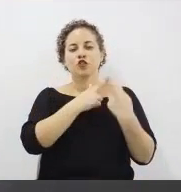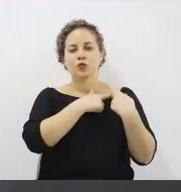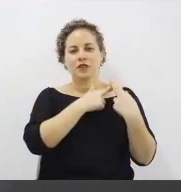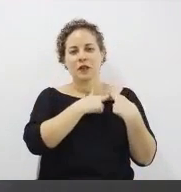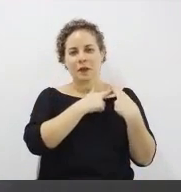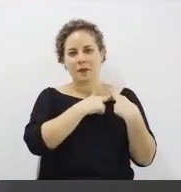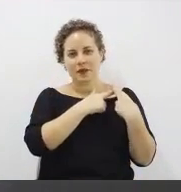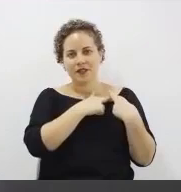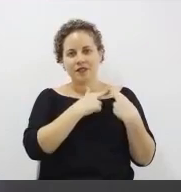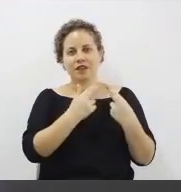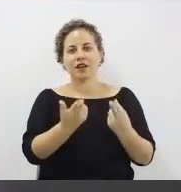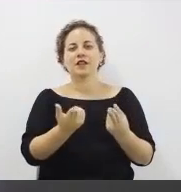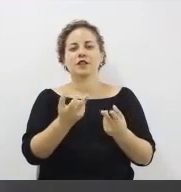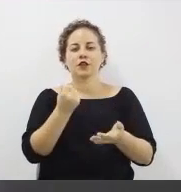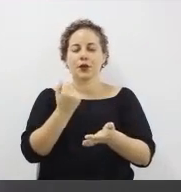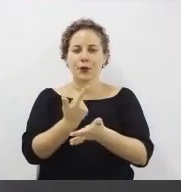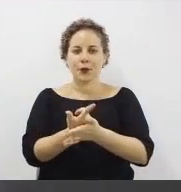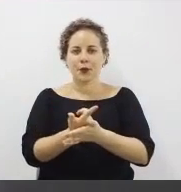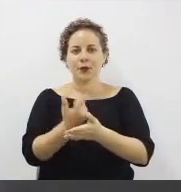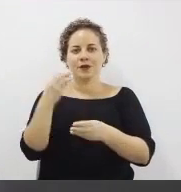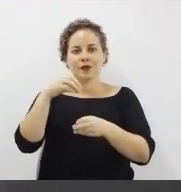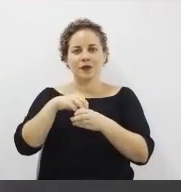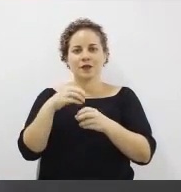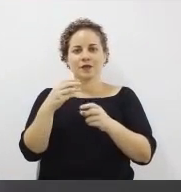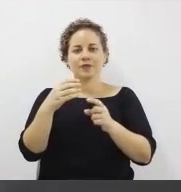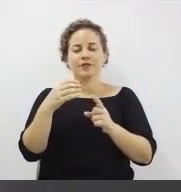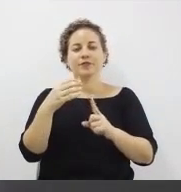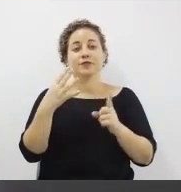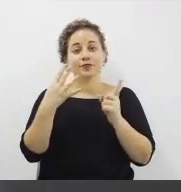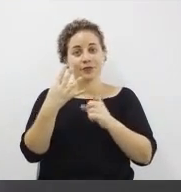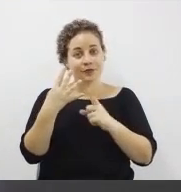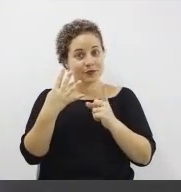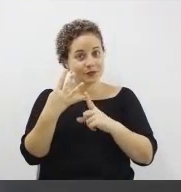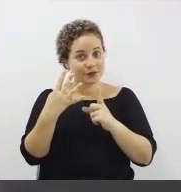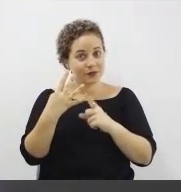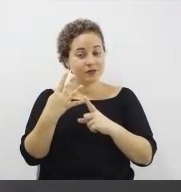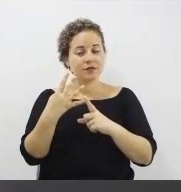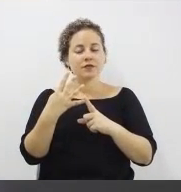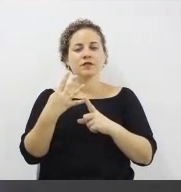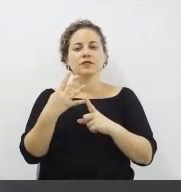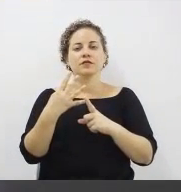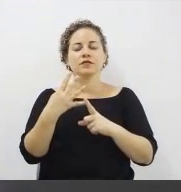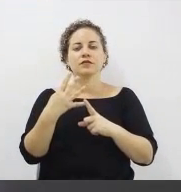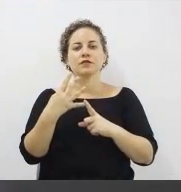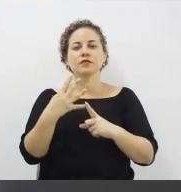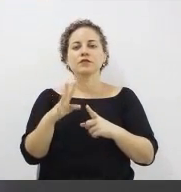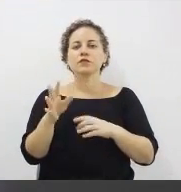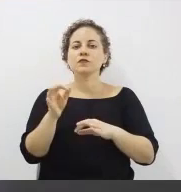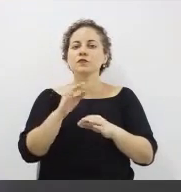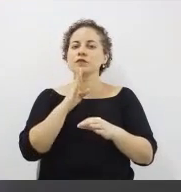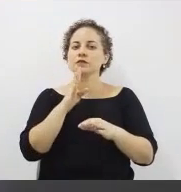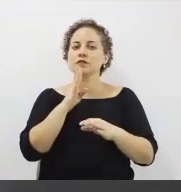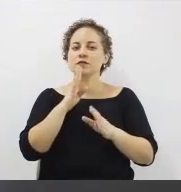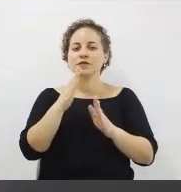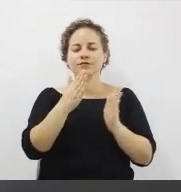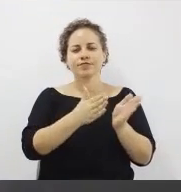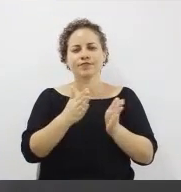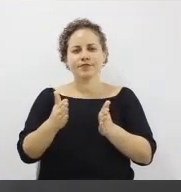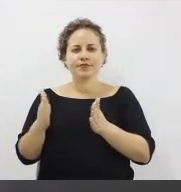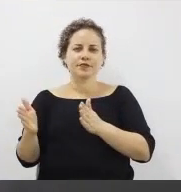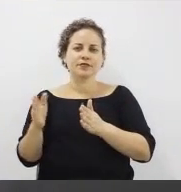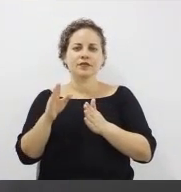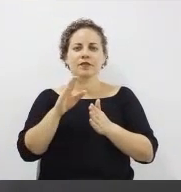responsabilidade da área de compras em uma organização. Na quarta competência, que é conhecer os processos de